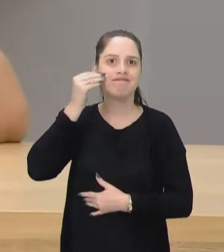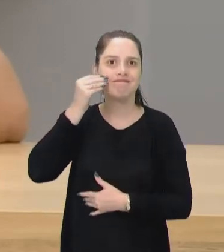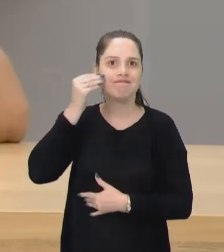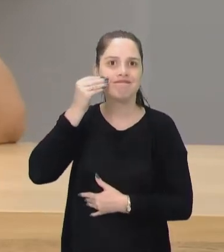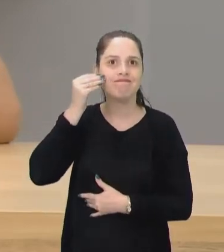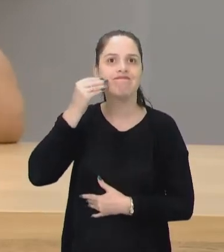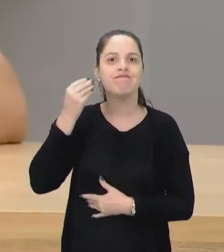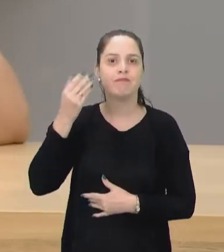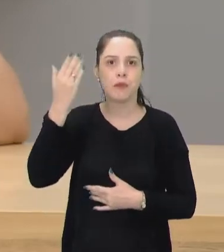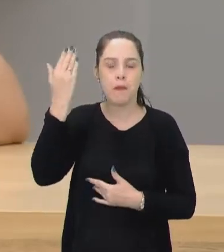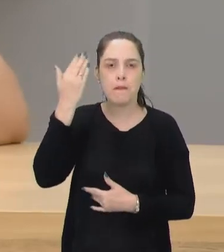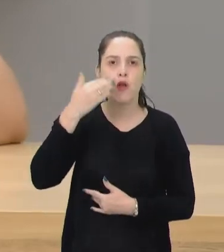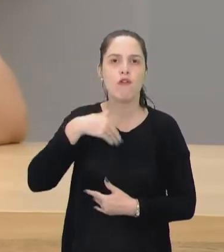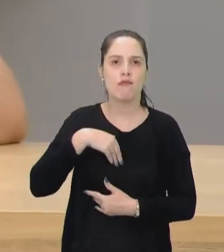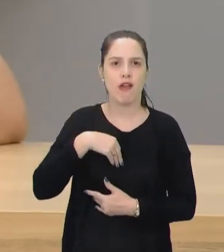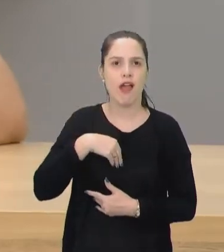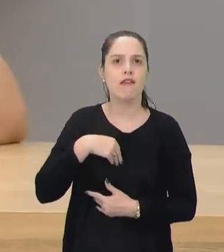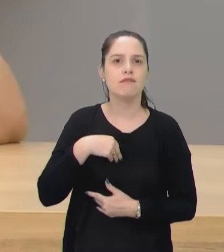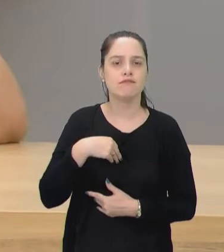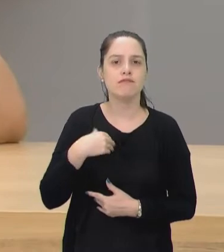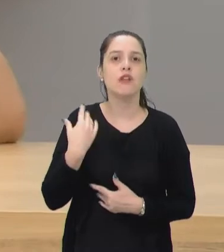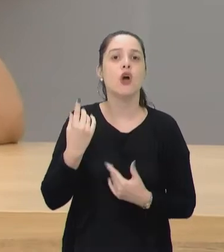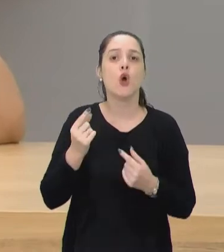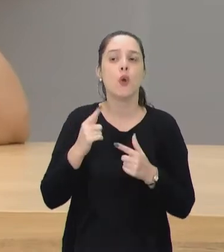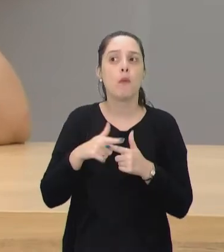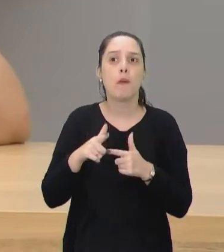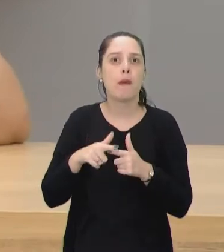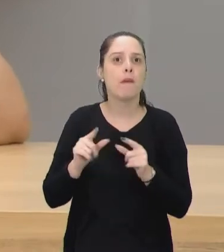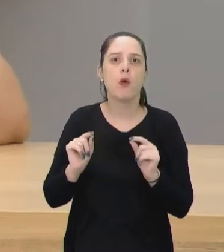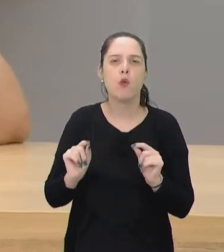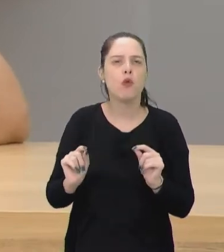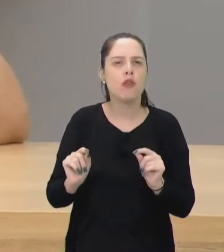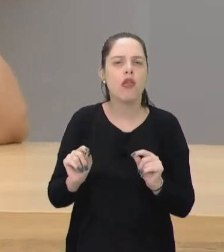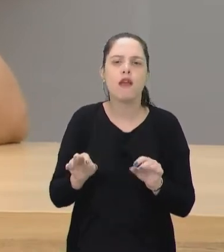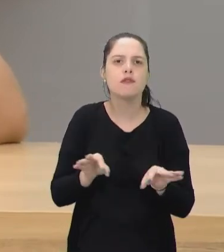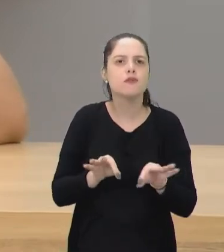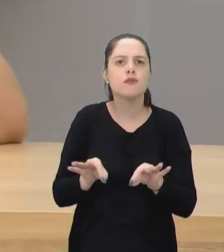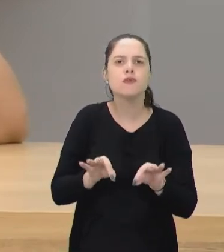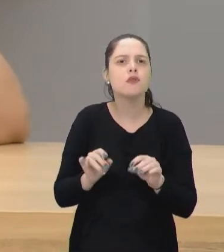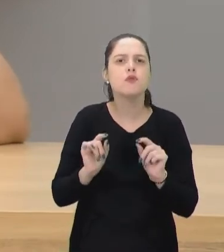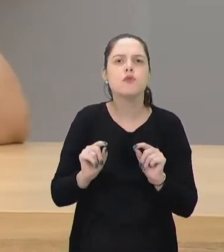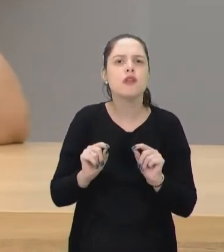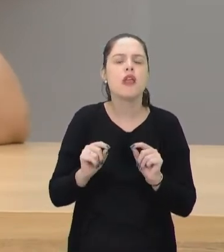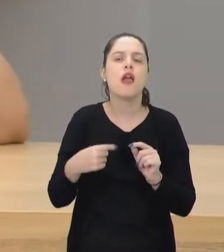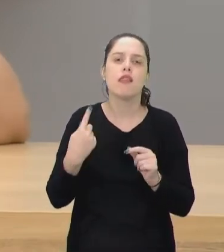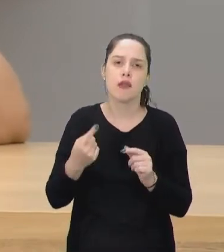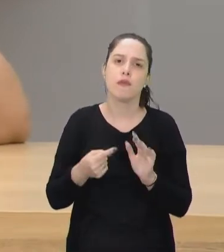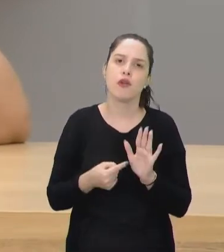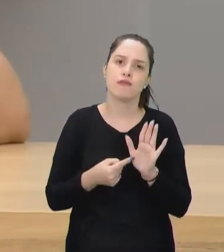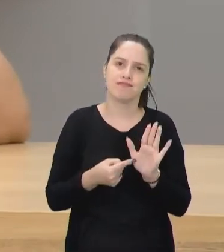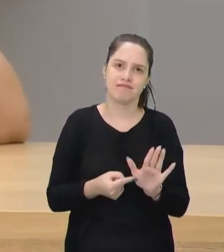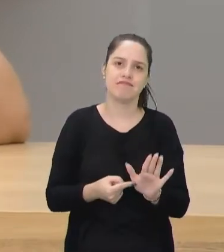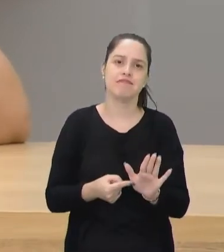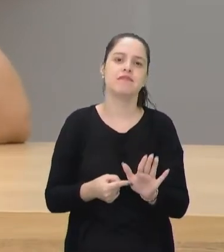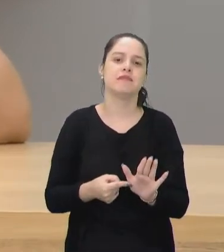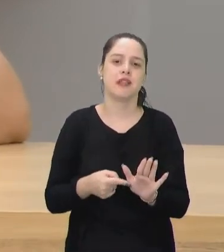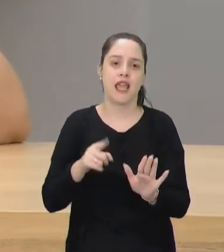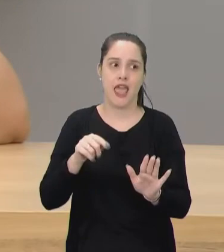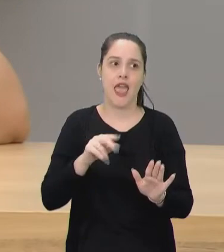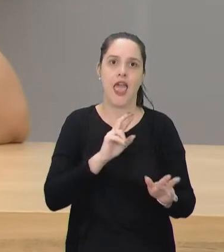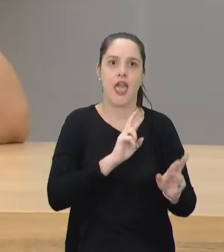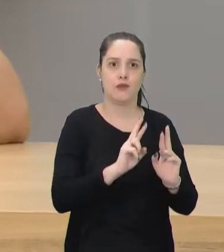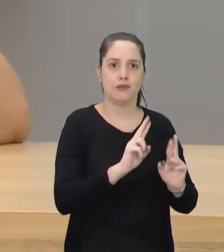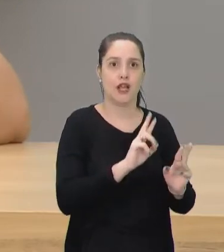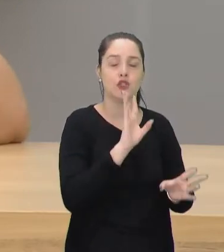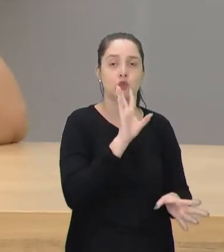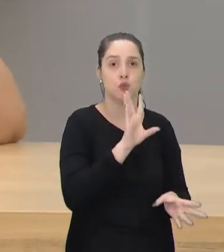para provar aí que o meu problema vai ter uma solução e depois eu vou para a minha etapa final, que é a análise de resultados e